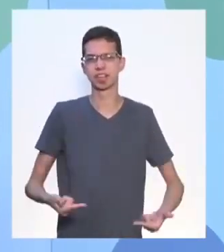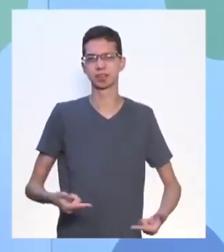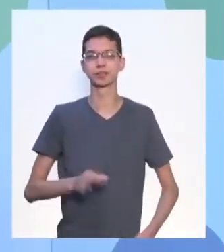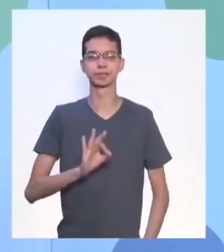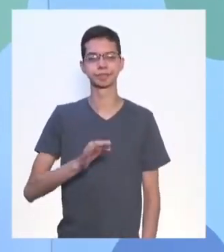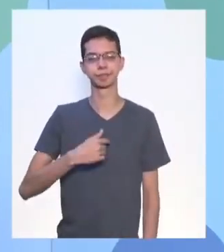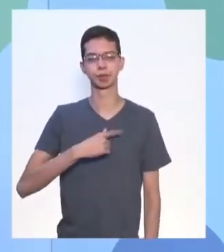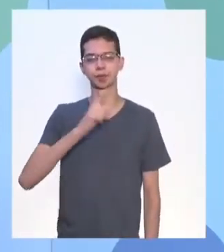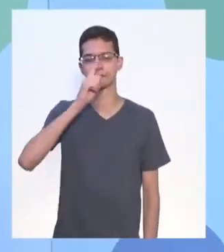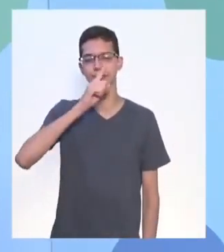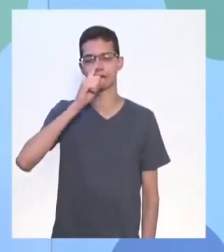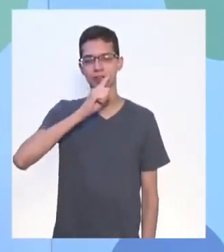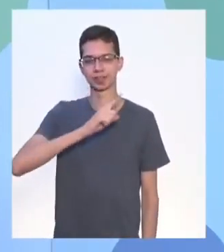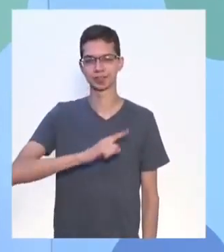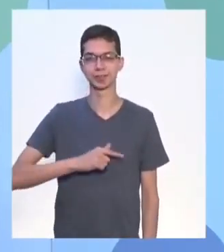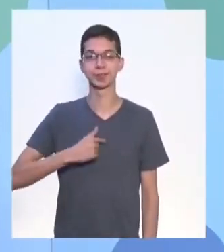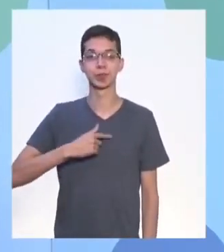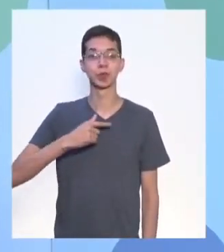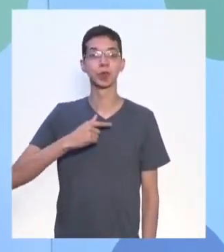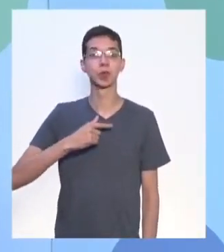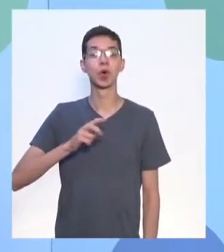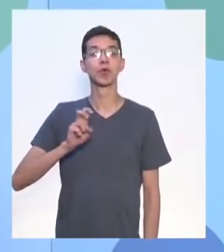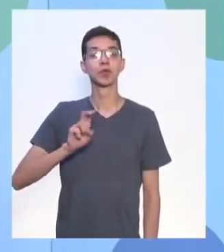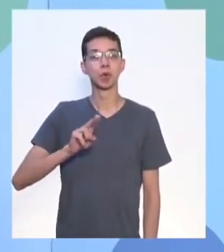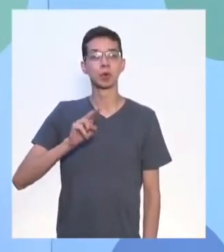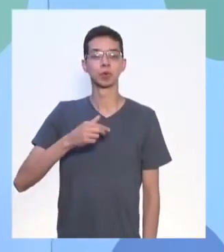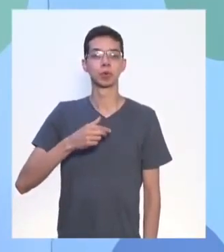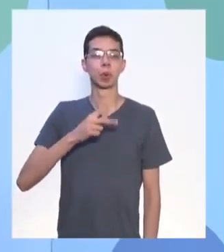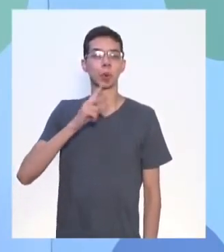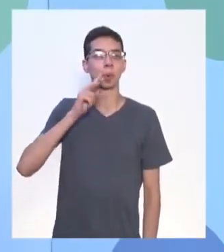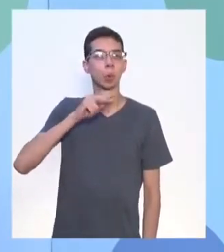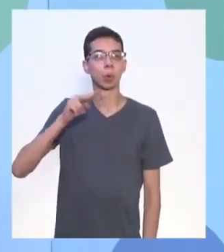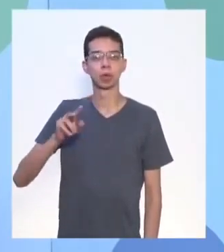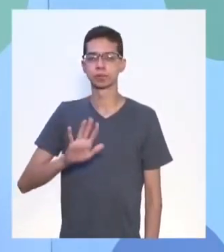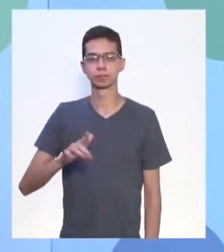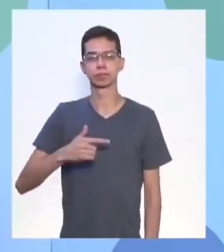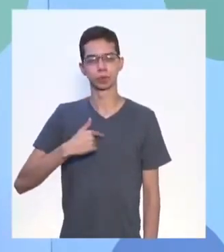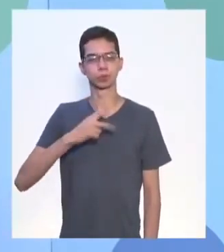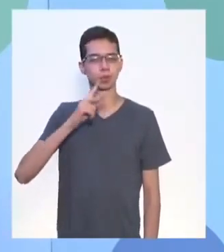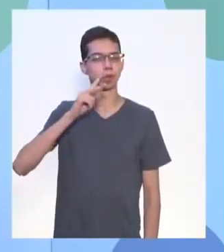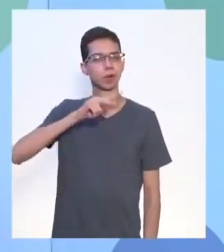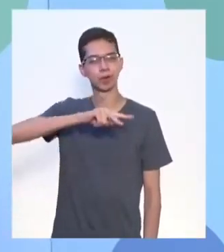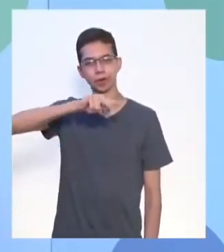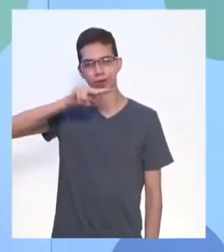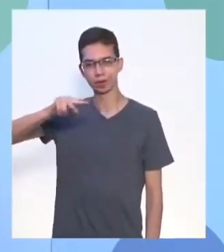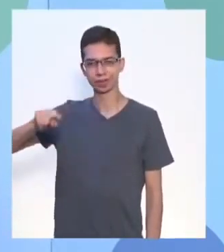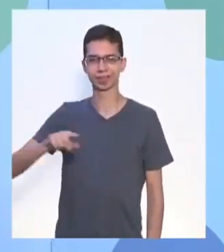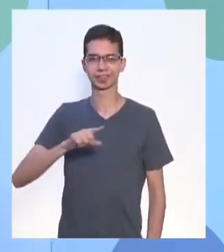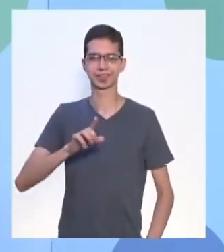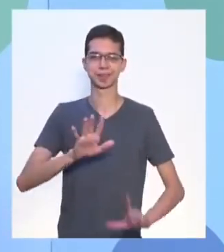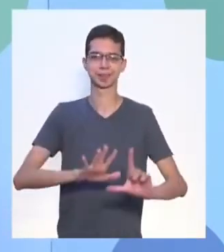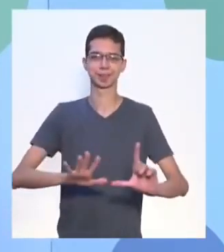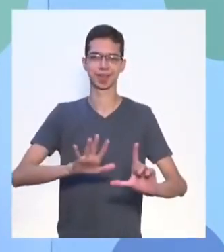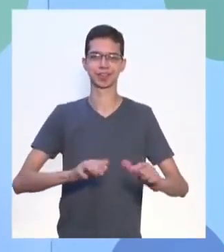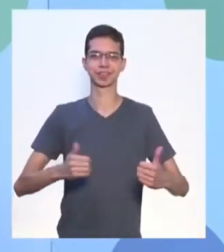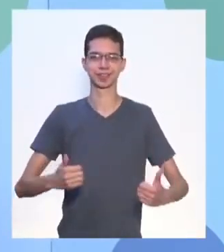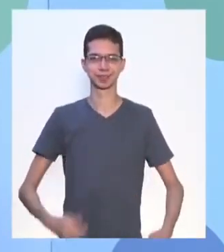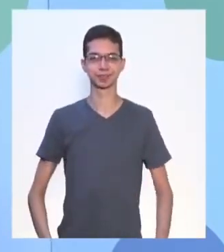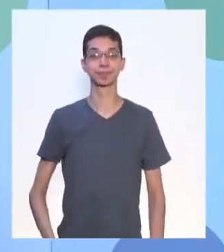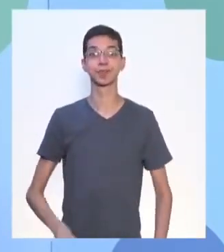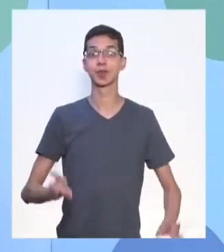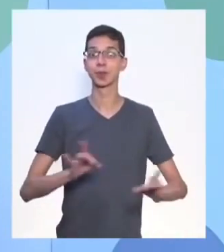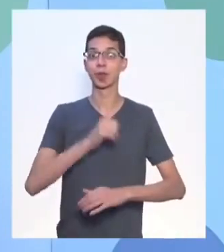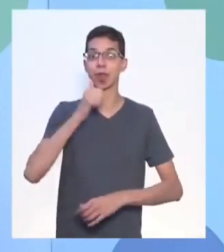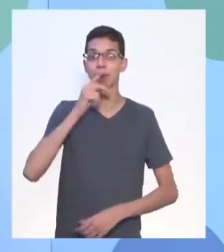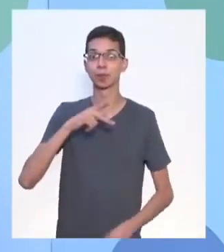falha minha. Então, vou estar olhando, não. Vou olhar, né? Analisarei aquilo que vocês colocarem na página. Muito bem, o puxão de orelha dado